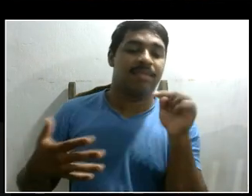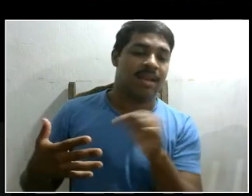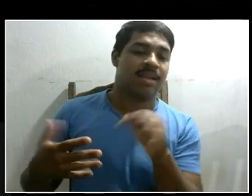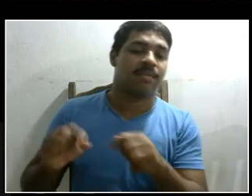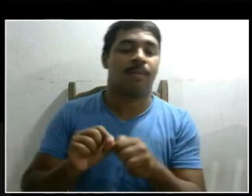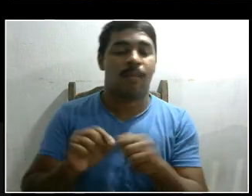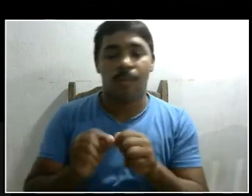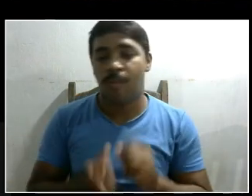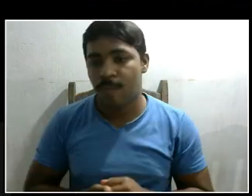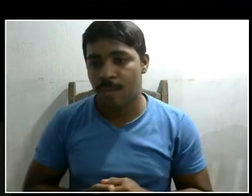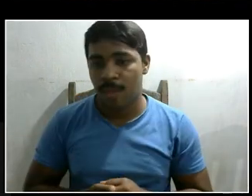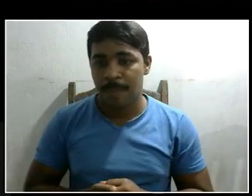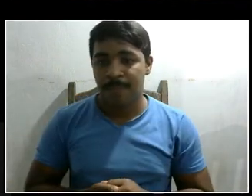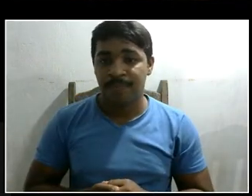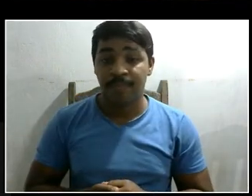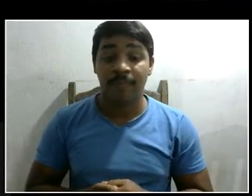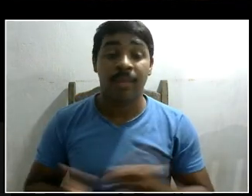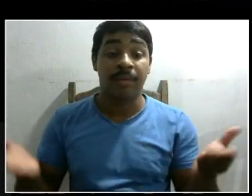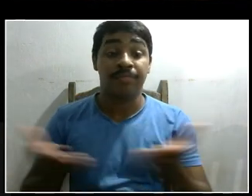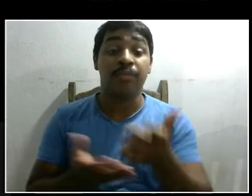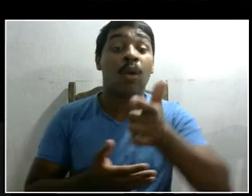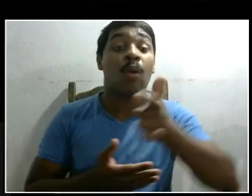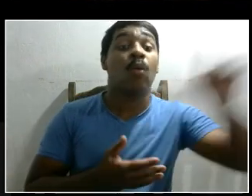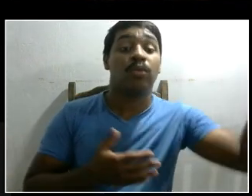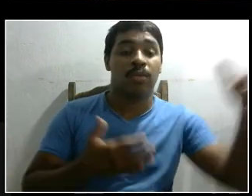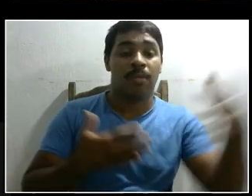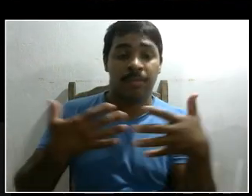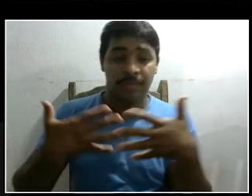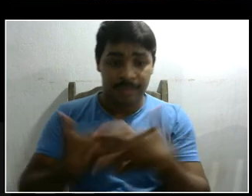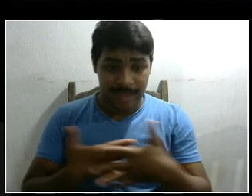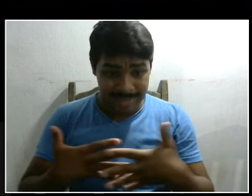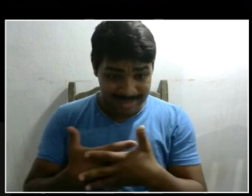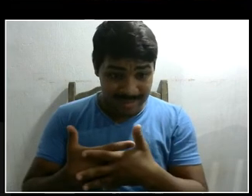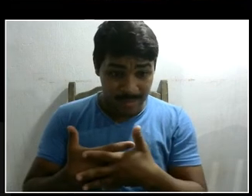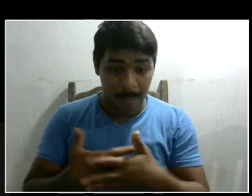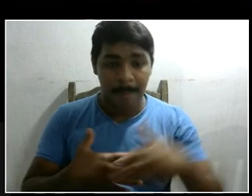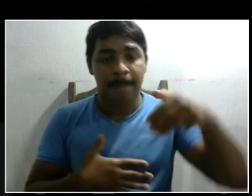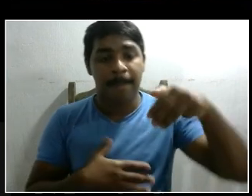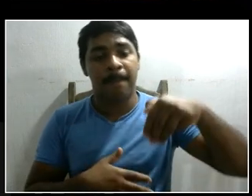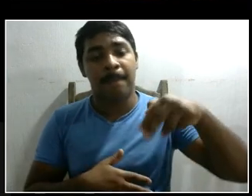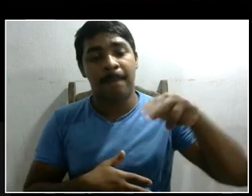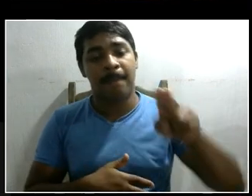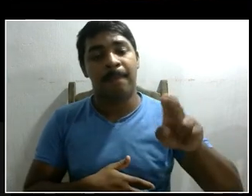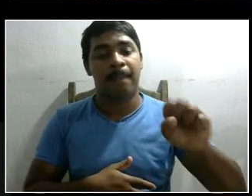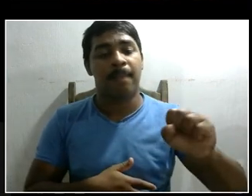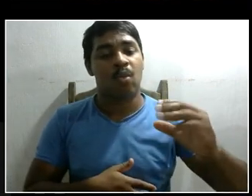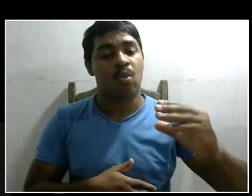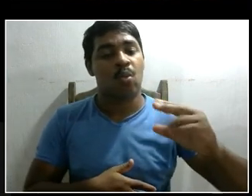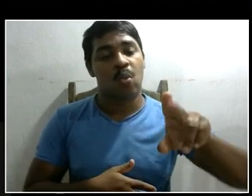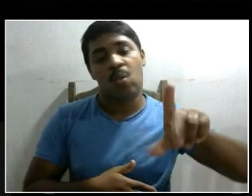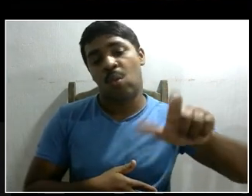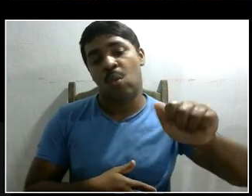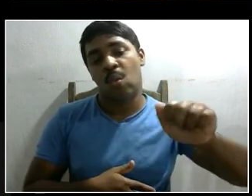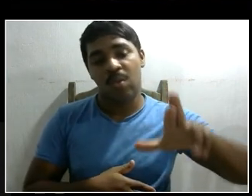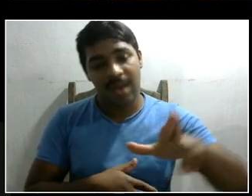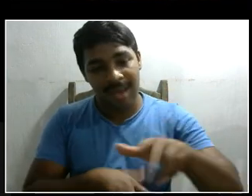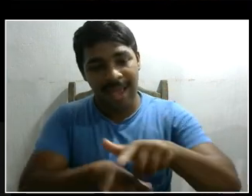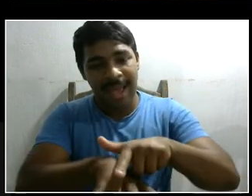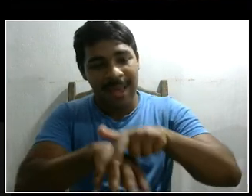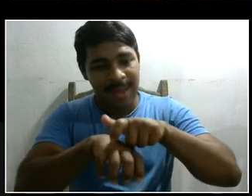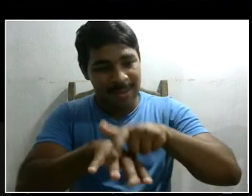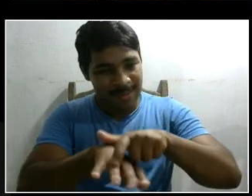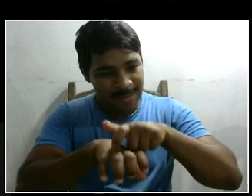tá? Agora a gente vai falar um pouquinho sobre o tecido muscular, tá? Que é o tecido que forma os nossos músculos. Então, ele se